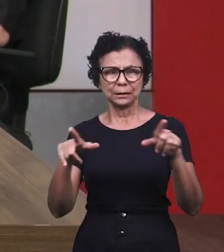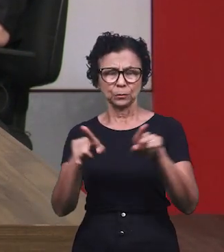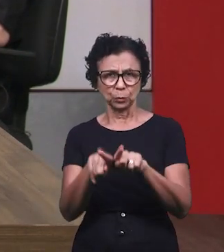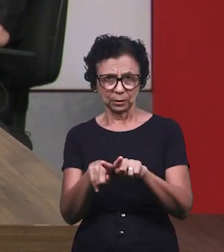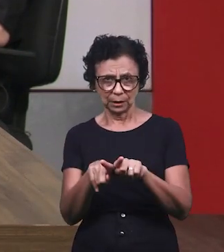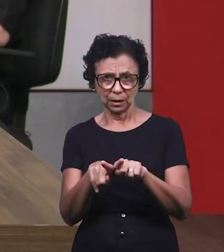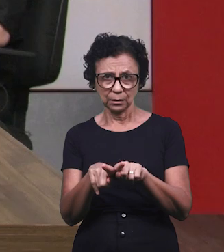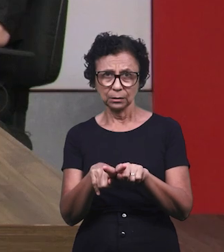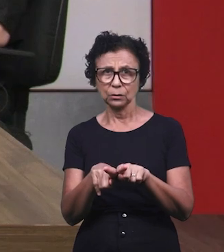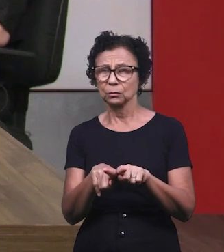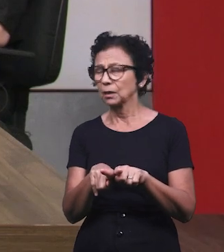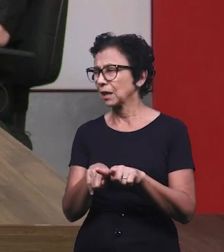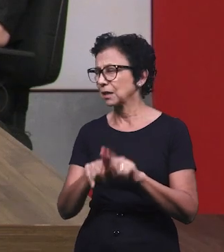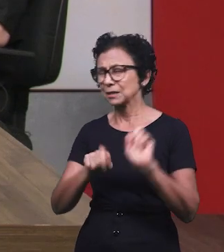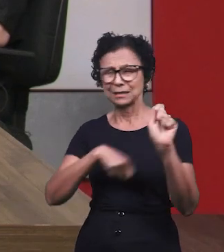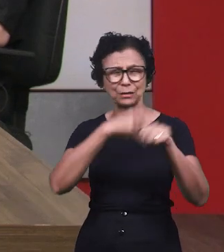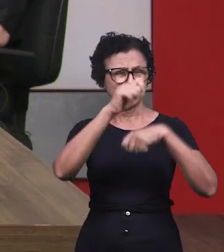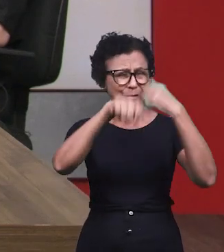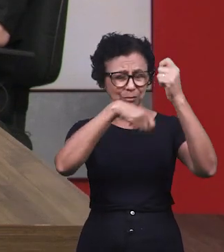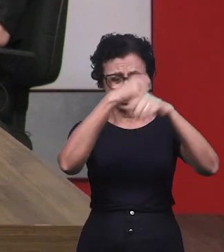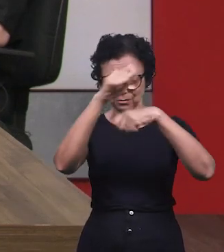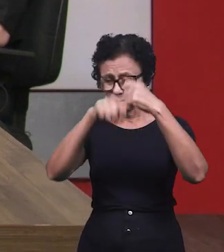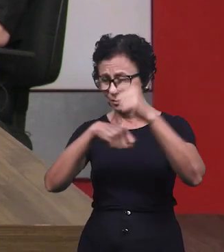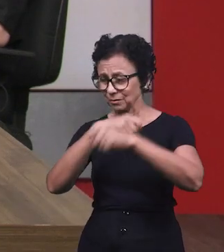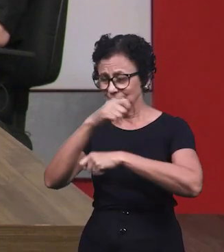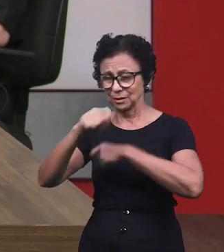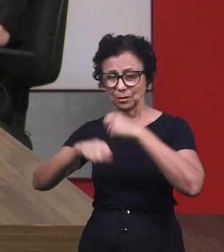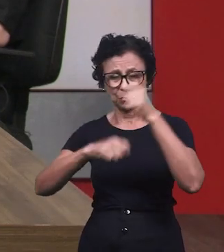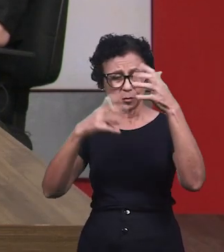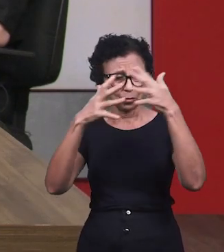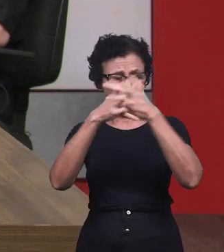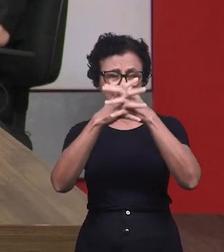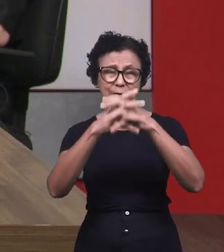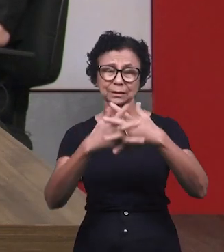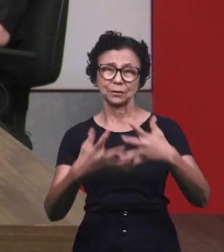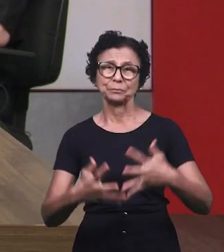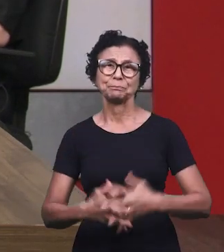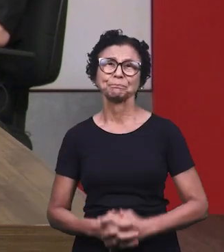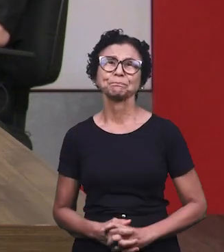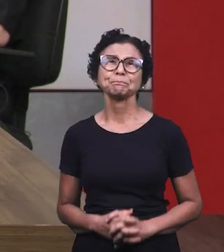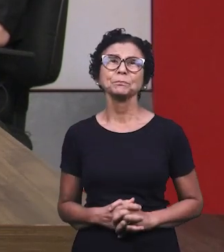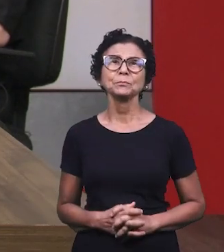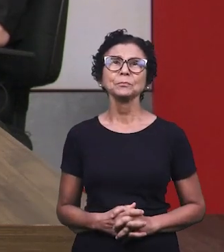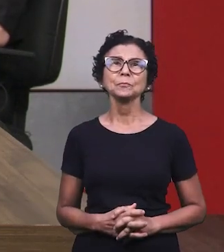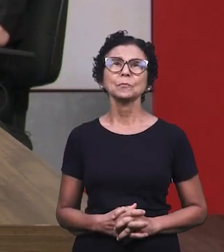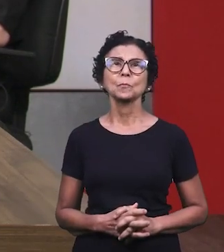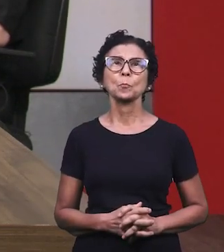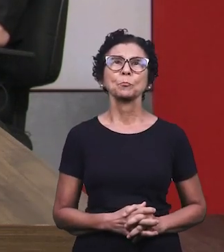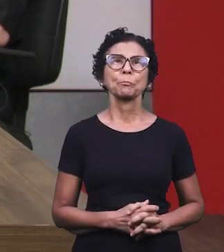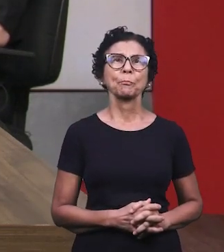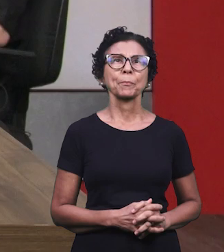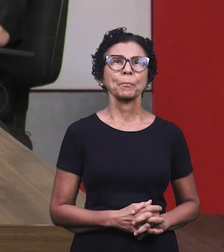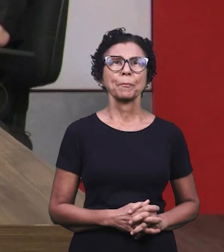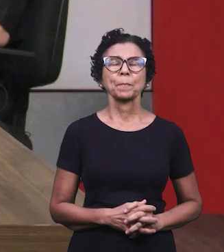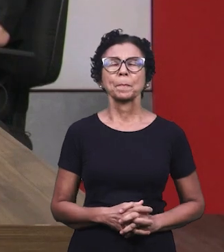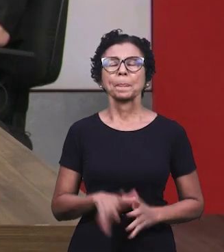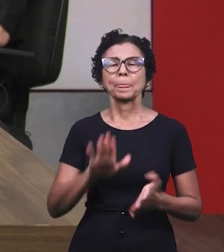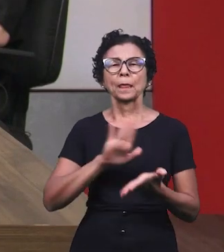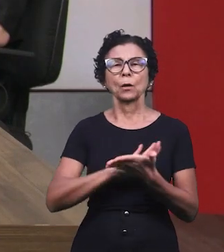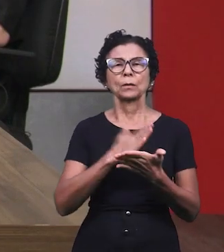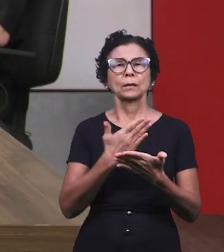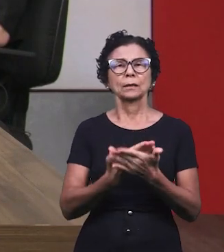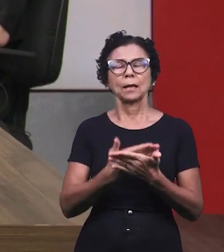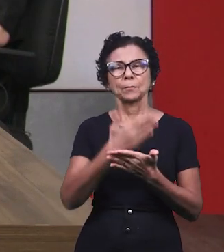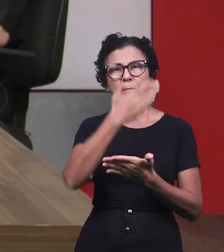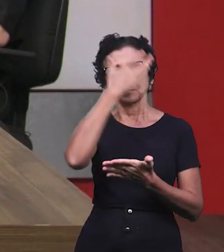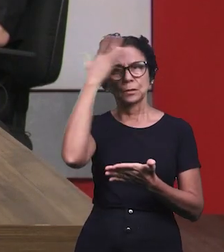lado assim, e não está organizado. Isso. Eu falo que intérprete não fala, intérprete pensa. Sim. Ele ouve e pensa, ele tem que pensar para